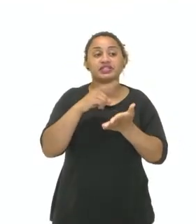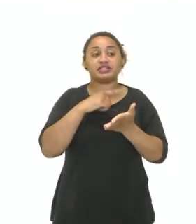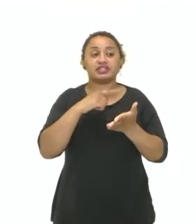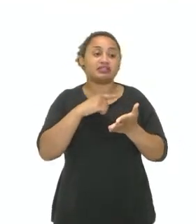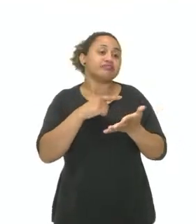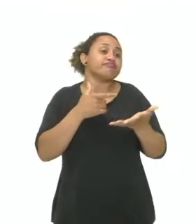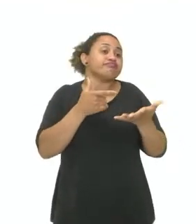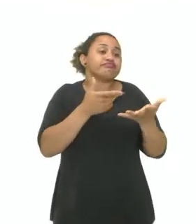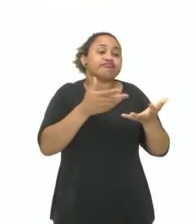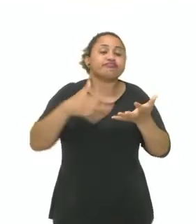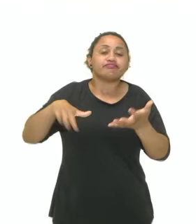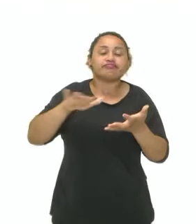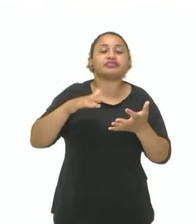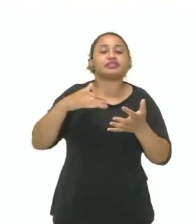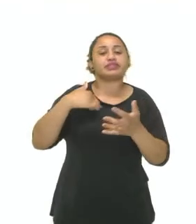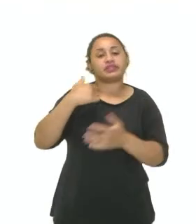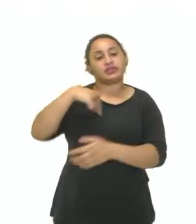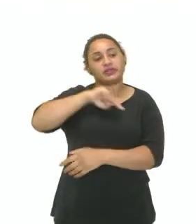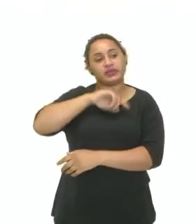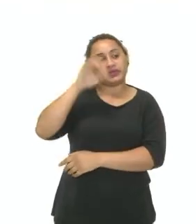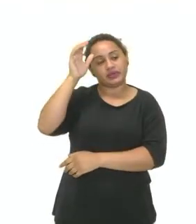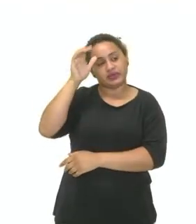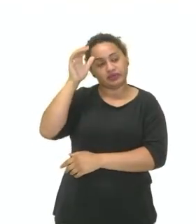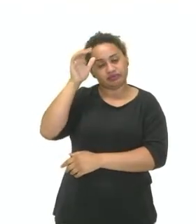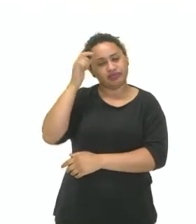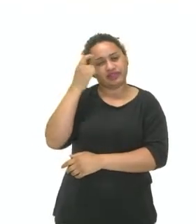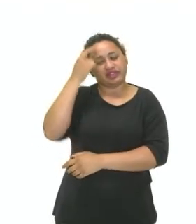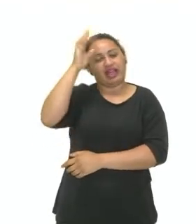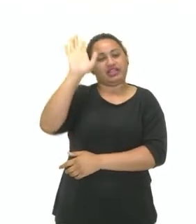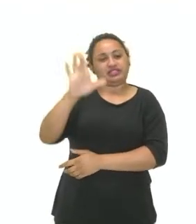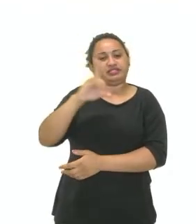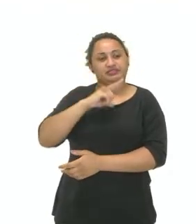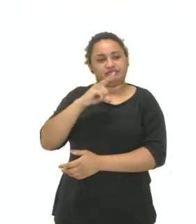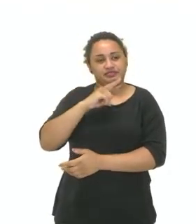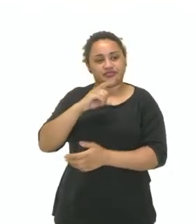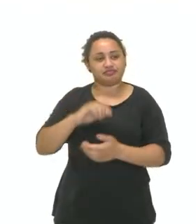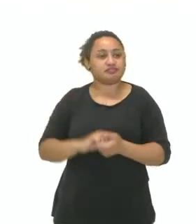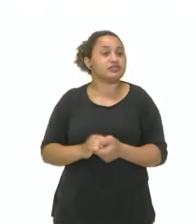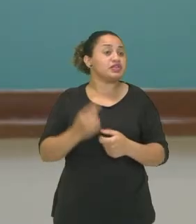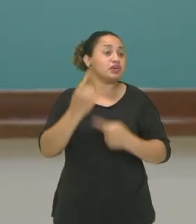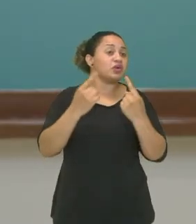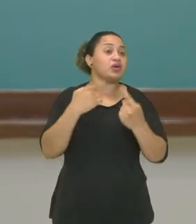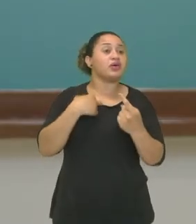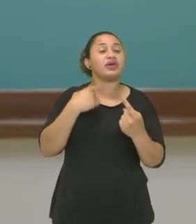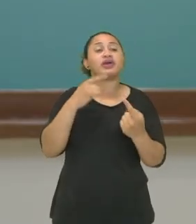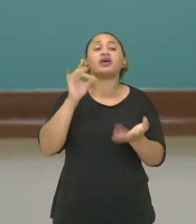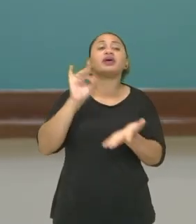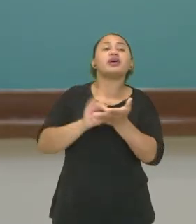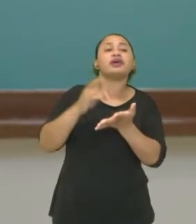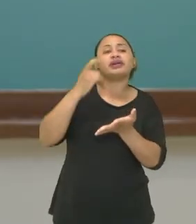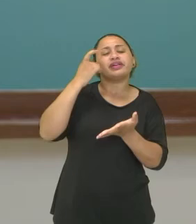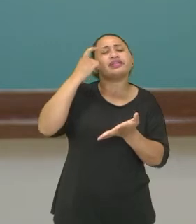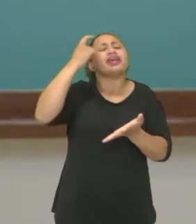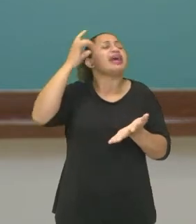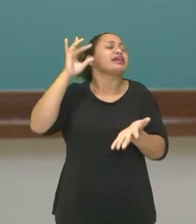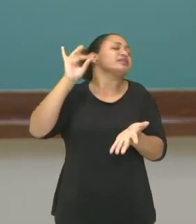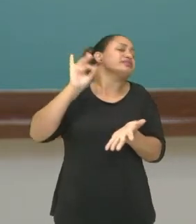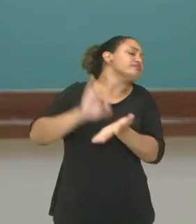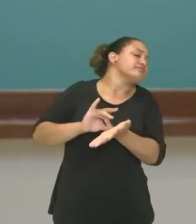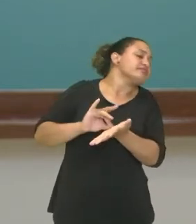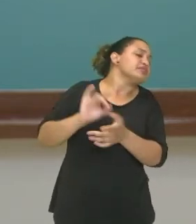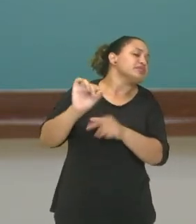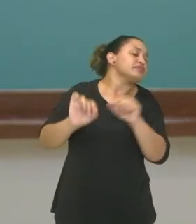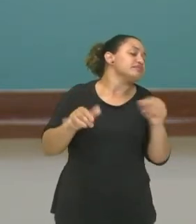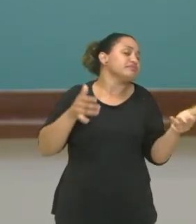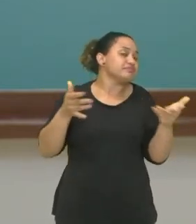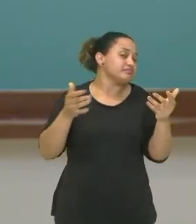nossa consciência, ideias inata. Qual é a origem das ideias inatas? Ou ainda, o que é ideia inata? Bom, eu